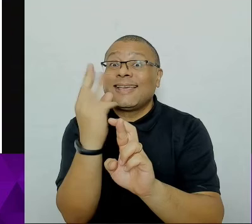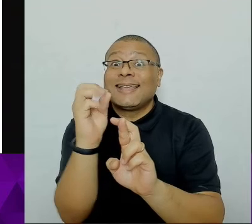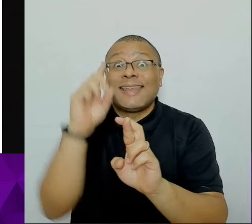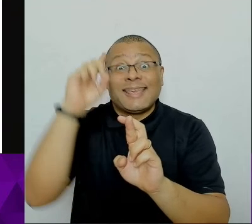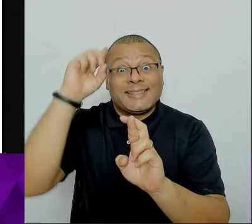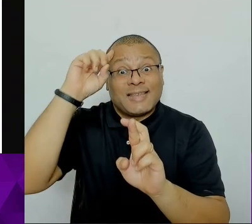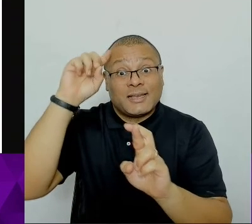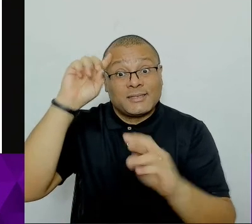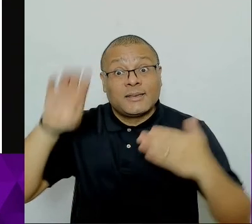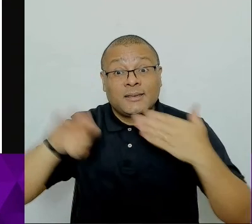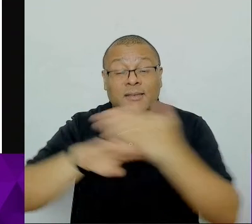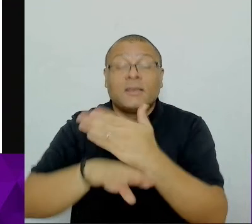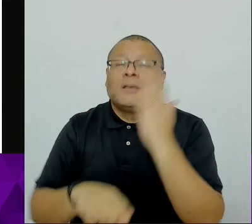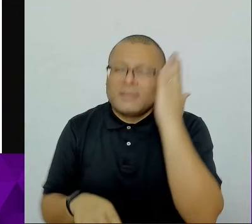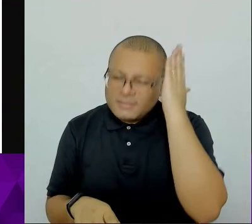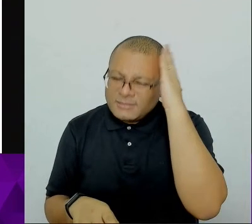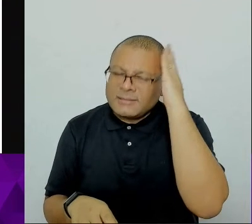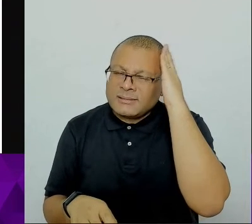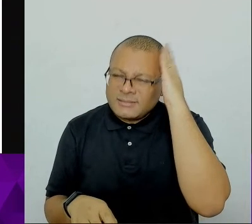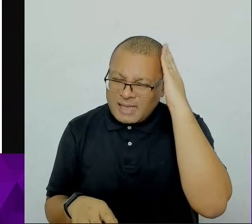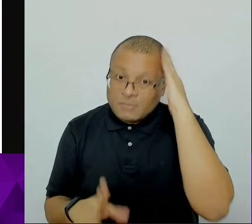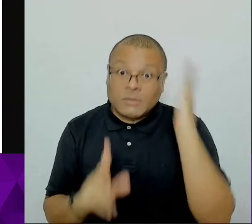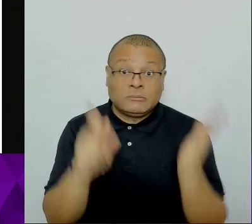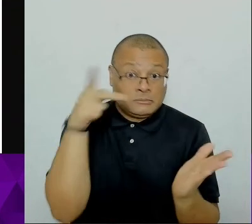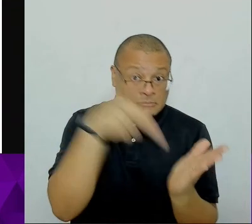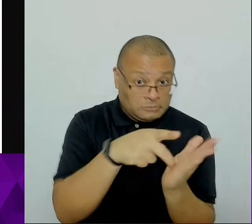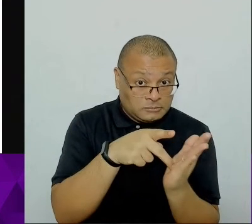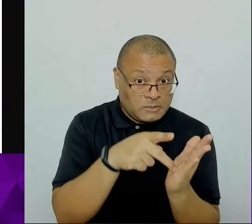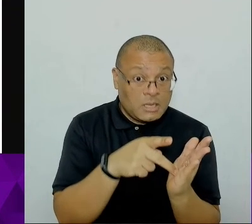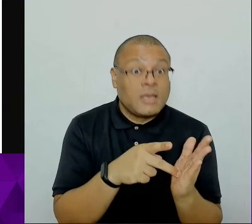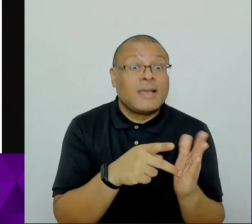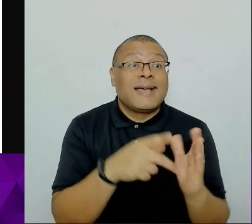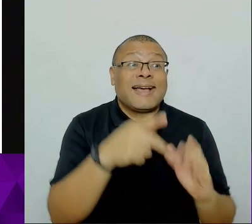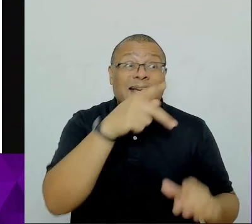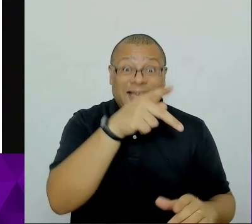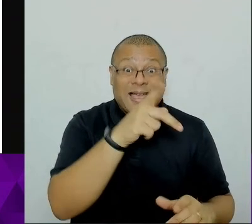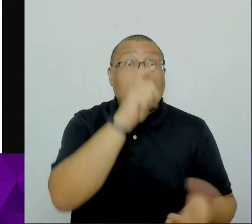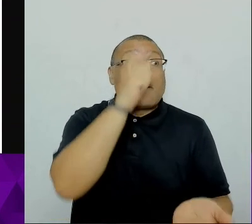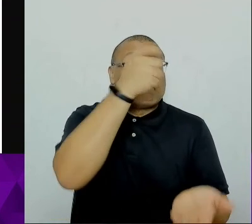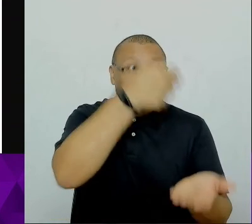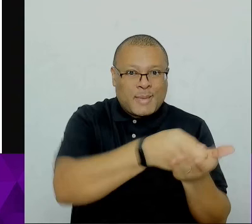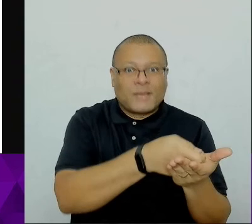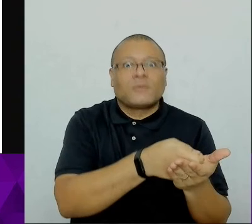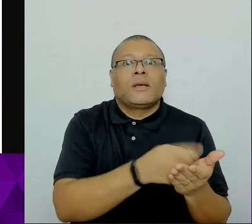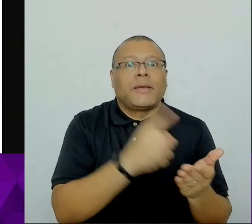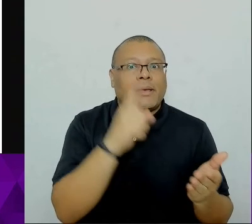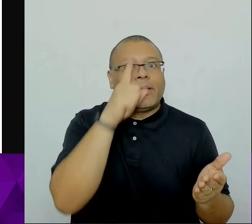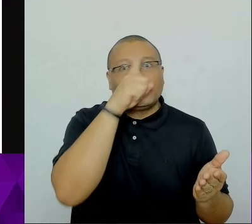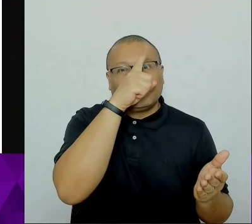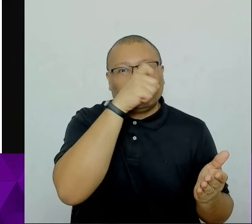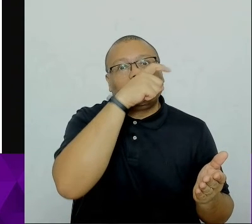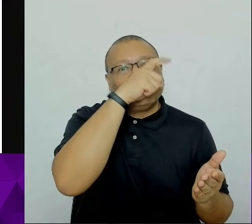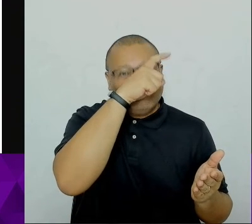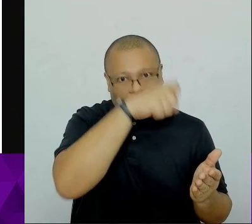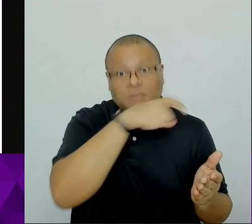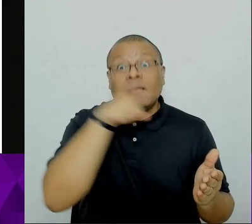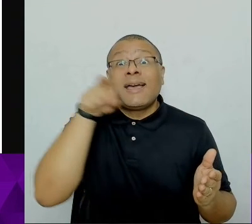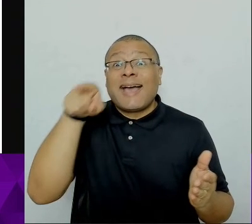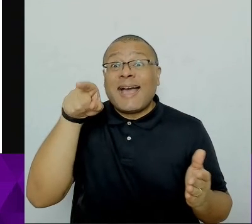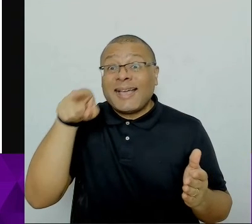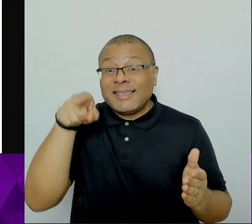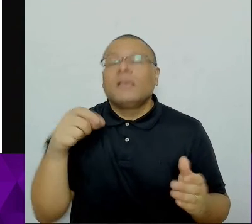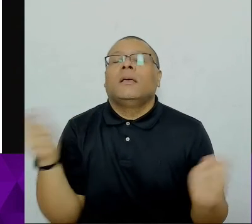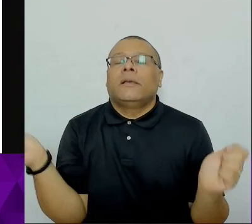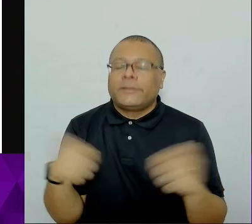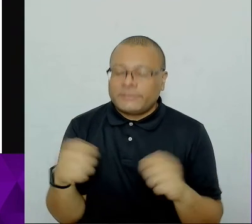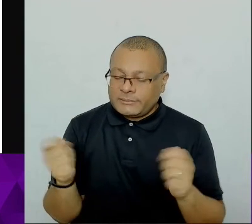mais simples do mundo. E aqui você tem um cluster disponível para você em questão de minutos por 30 dias. E quando expira os 30 dias, você